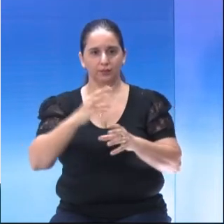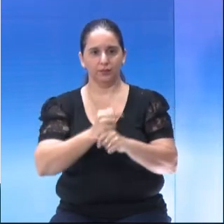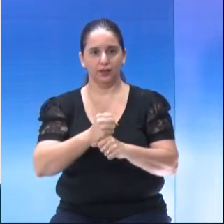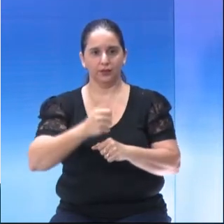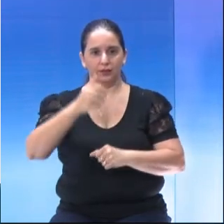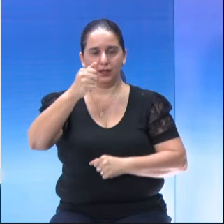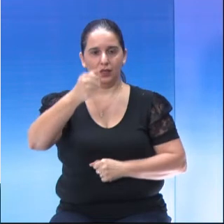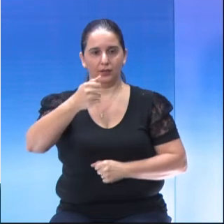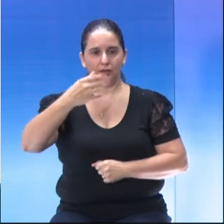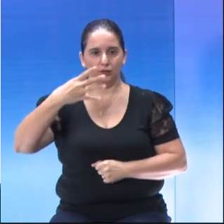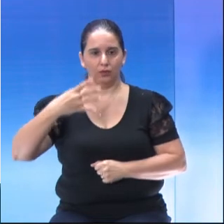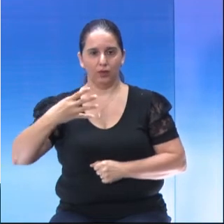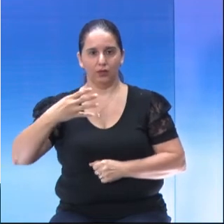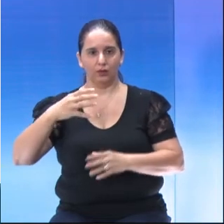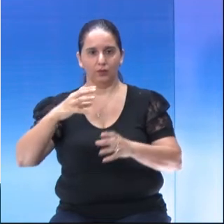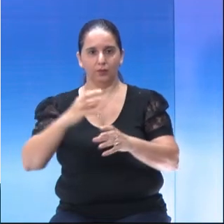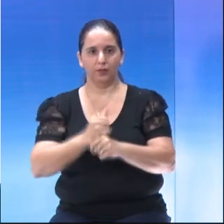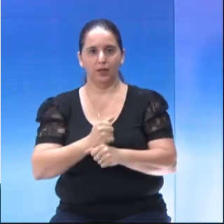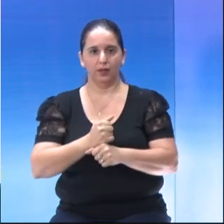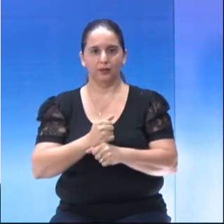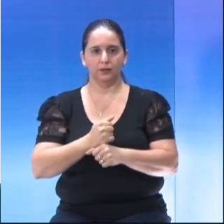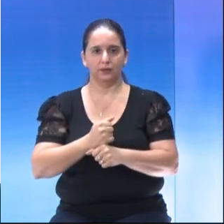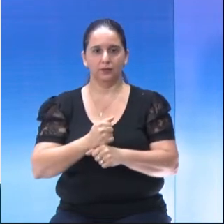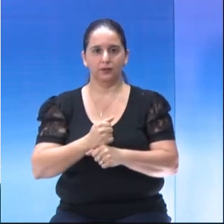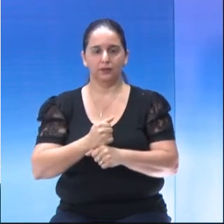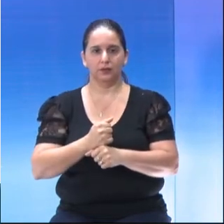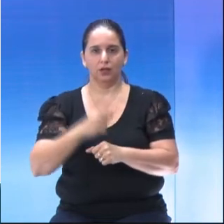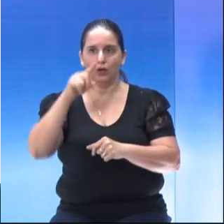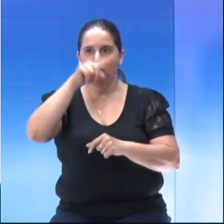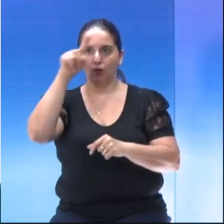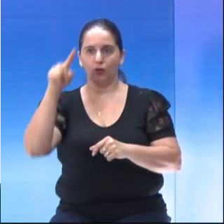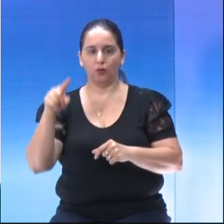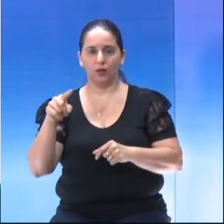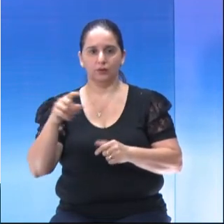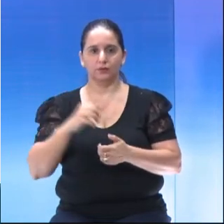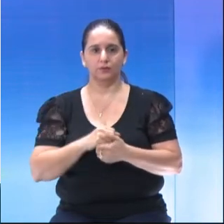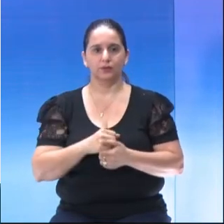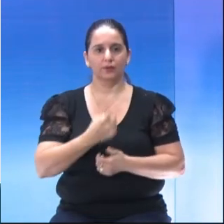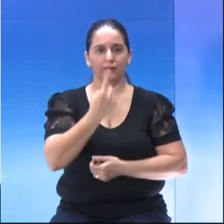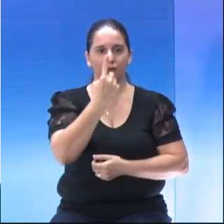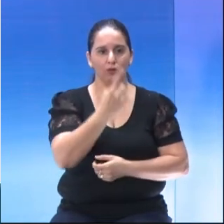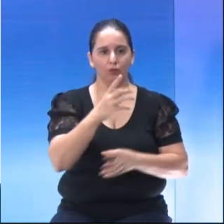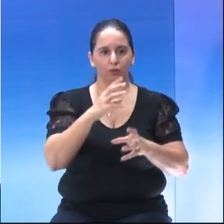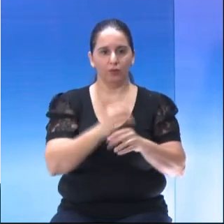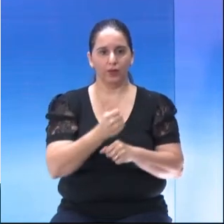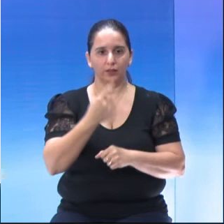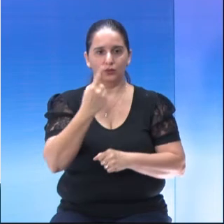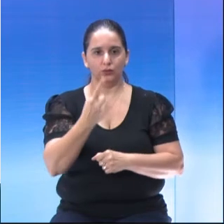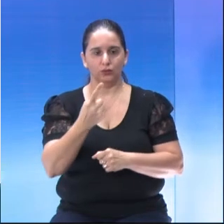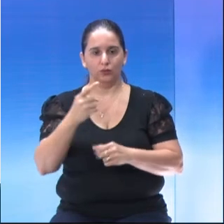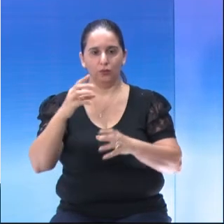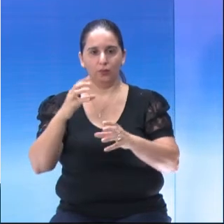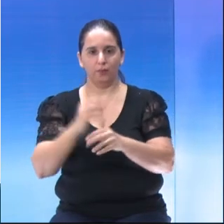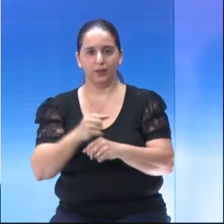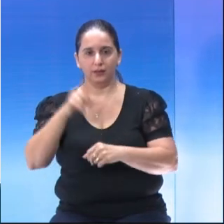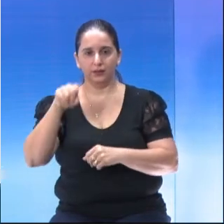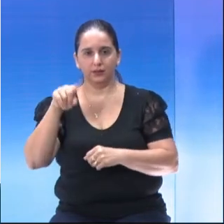do triângulo 4, mais a área da 1/4 de circunferência. Vai ser 1